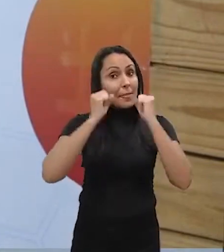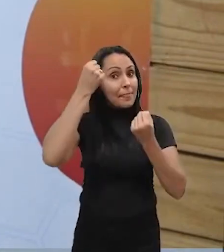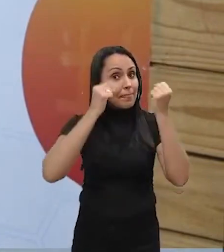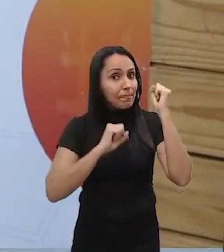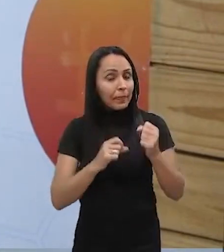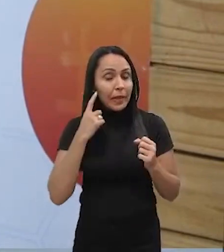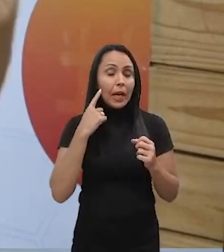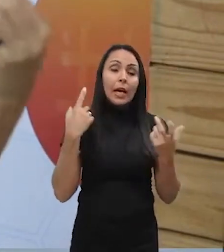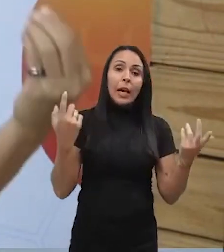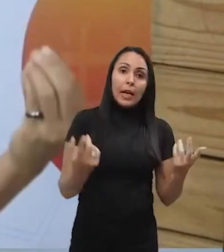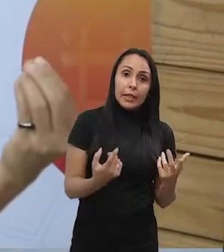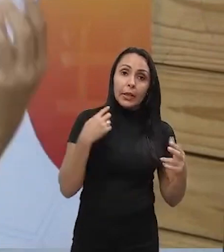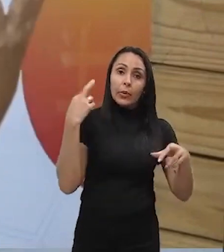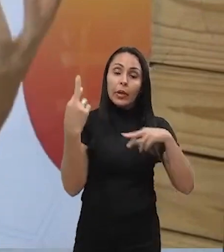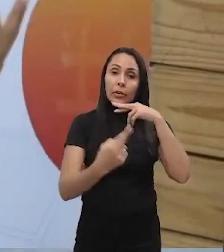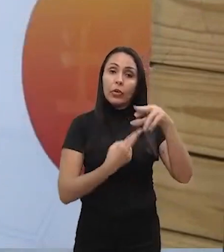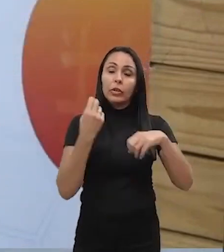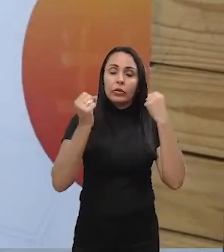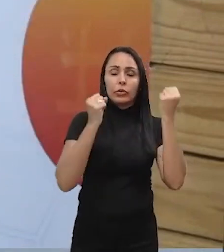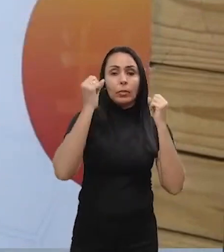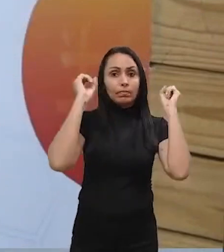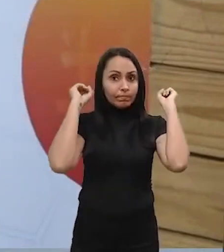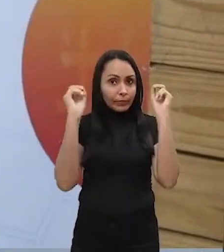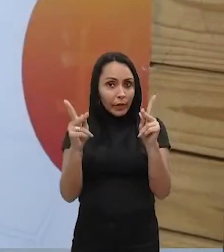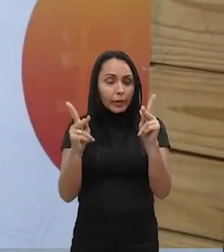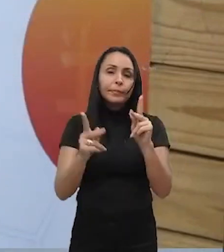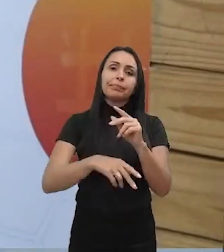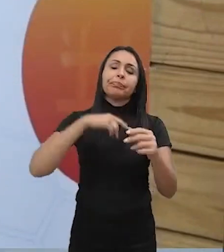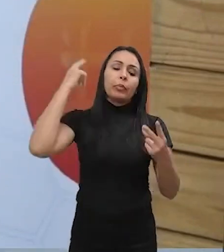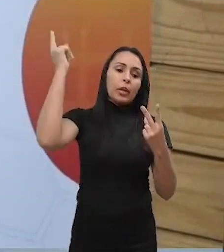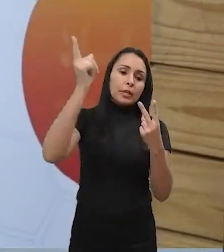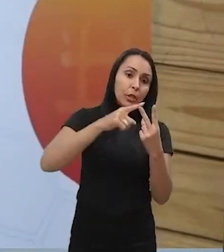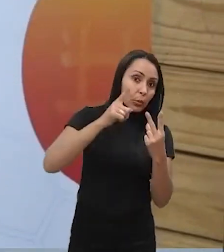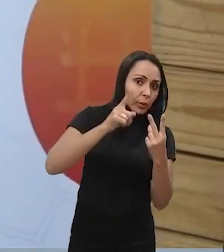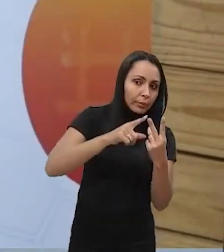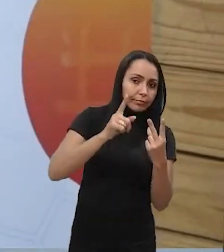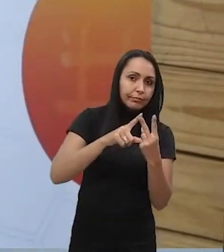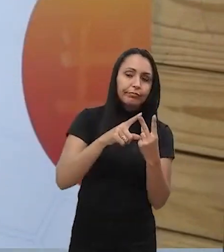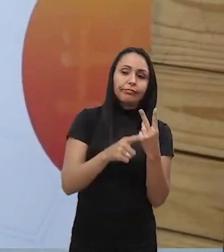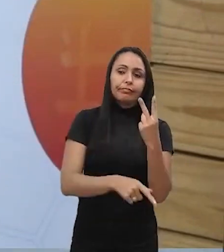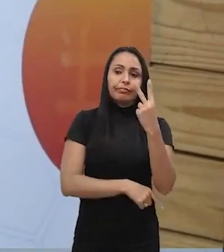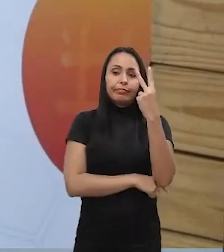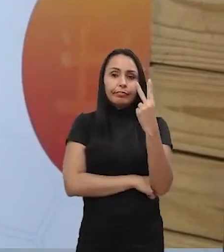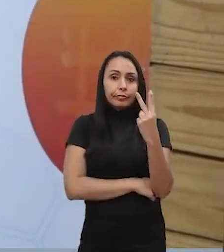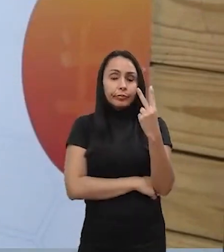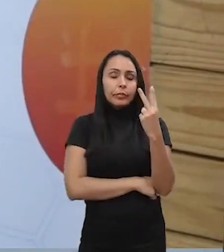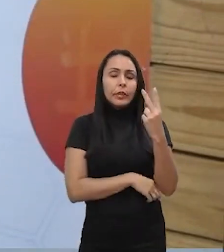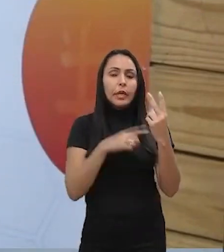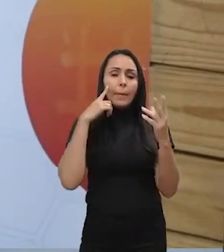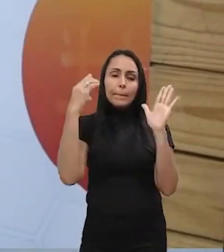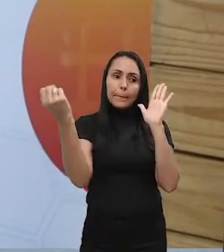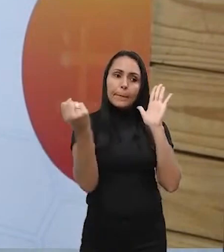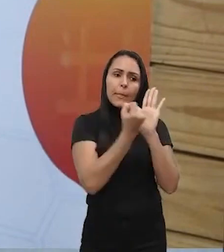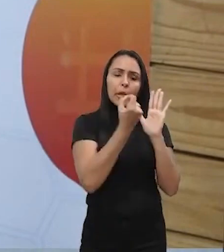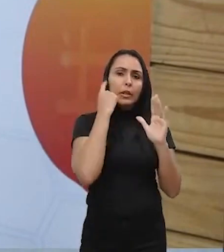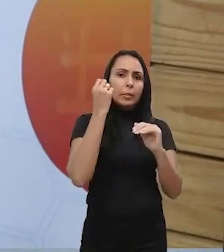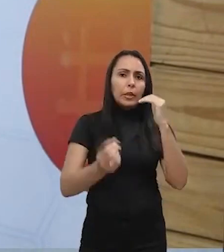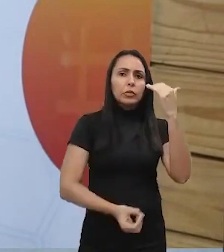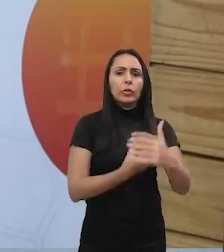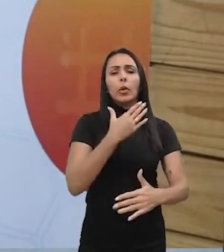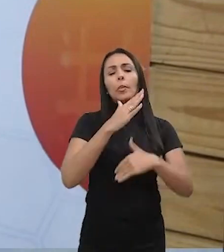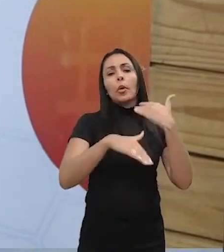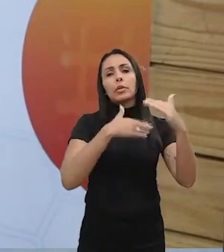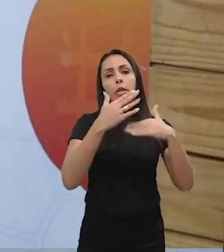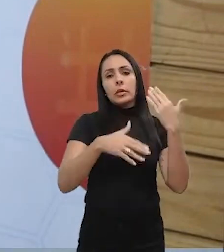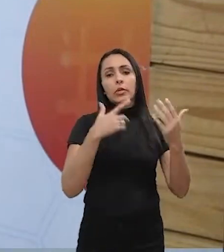a evolução industrial, ok? A segunda fase, ela vai ser marcada pelo surgimento do processo